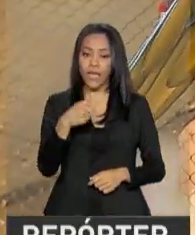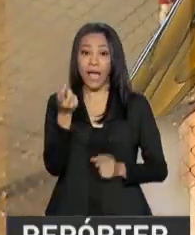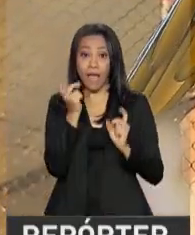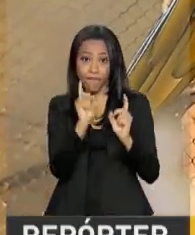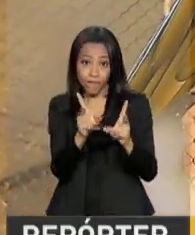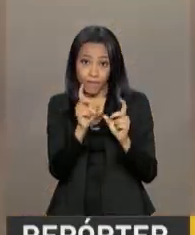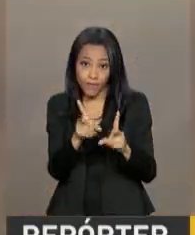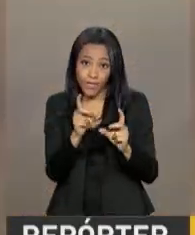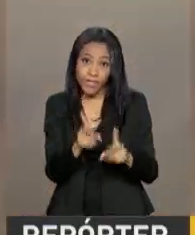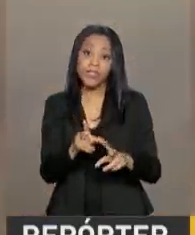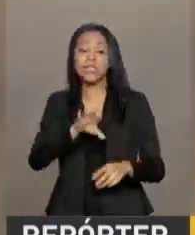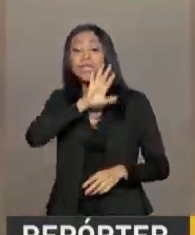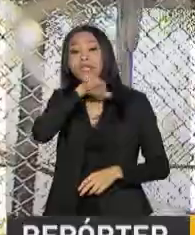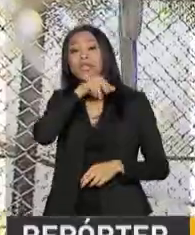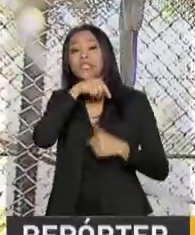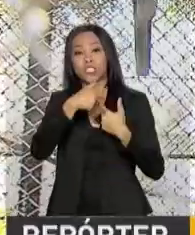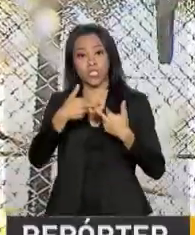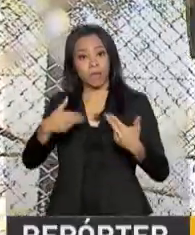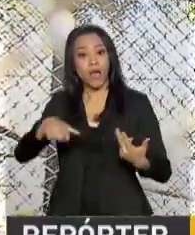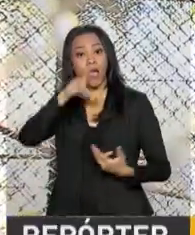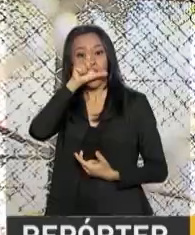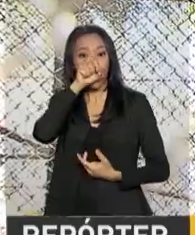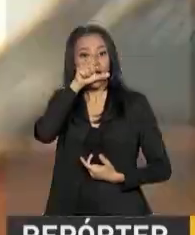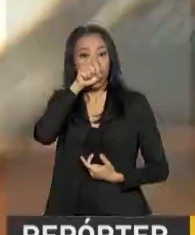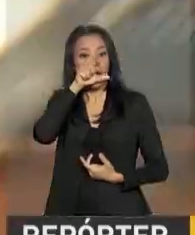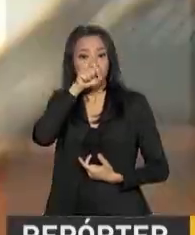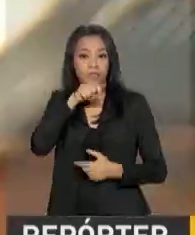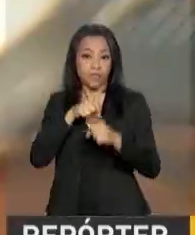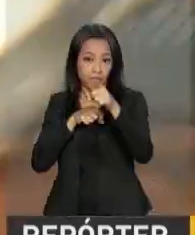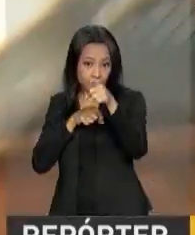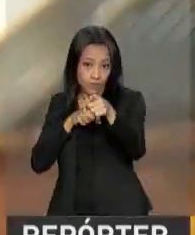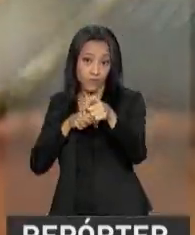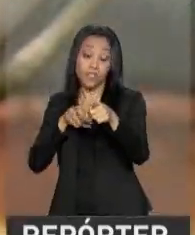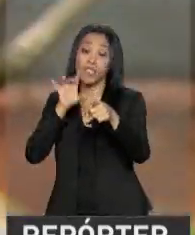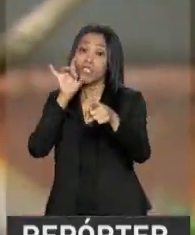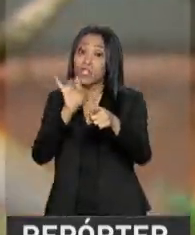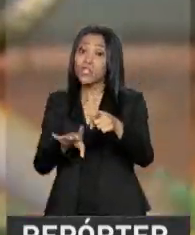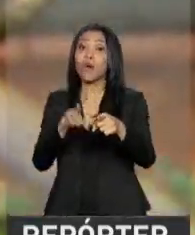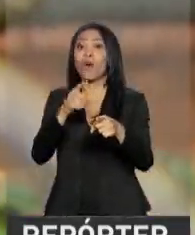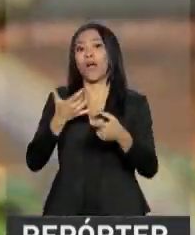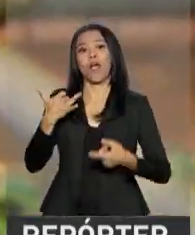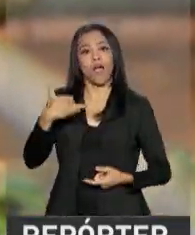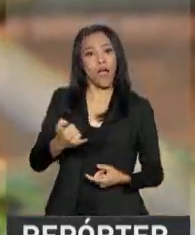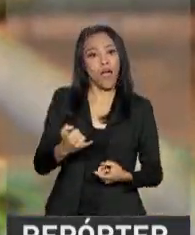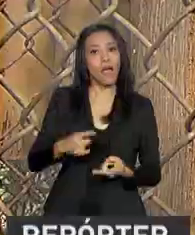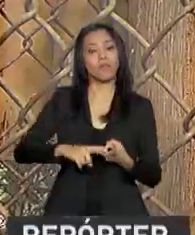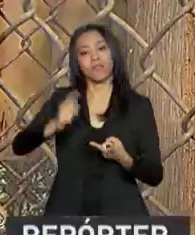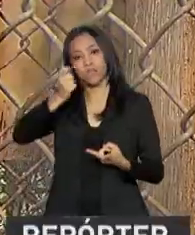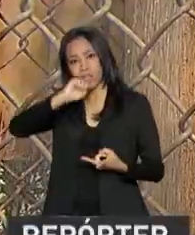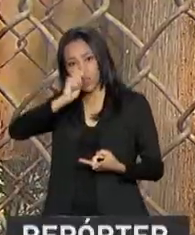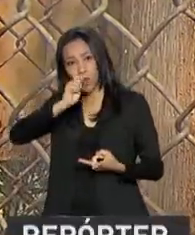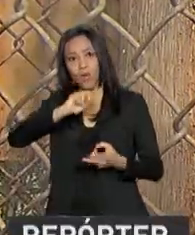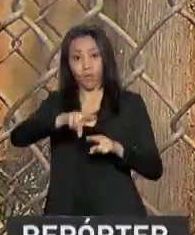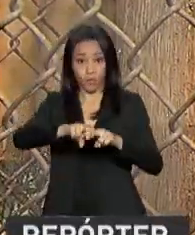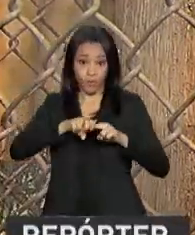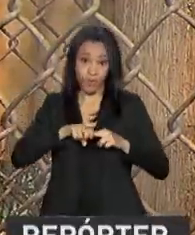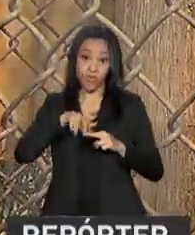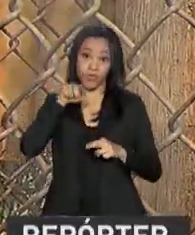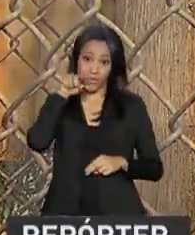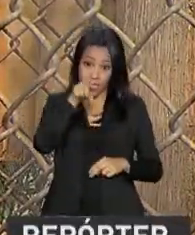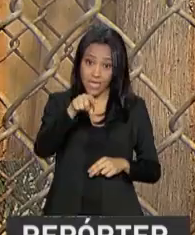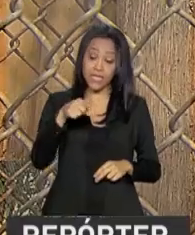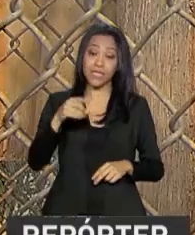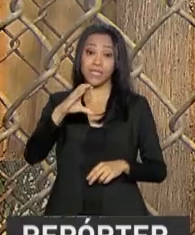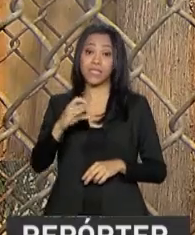silvestres é o terceiro em dimensão no país só perde para o de armas e de drogas por isso o combate a esse crime